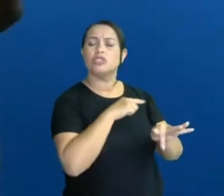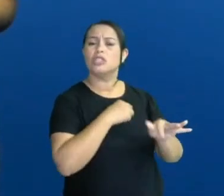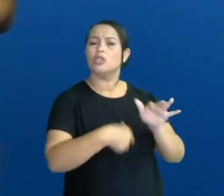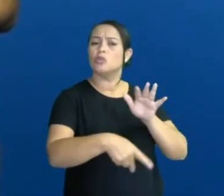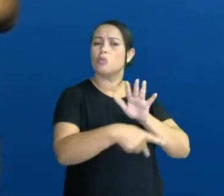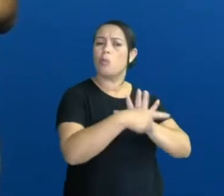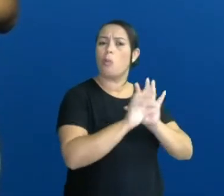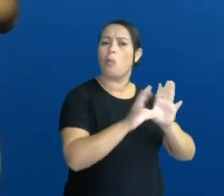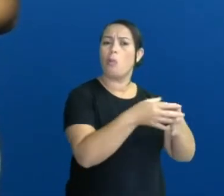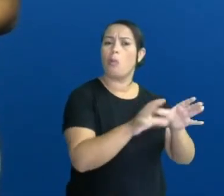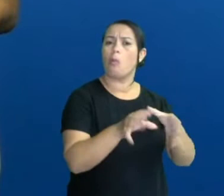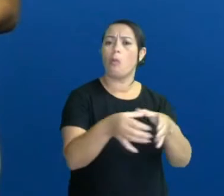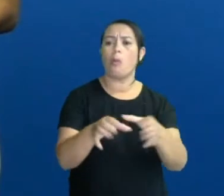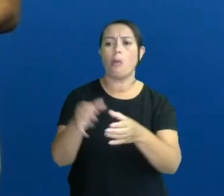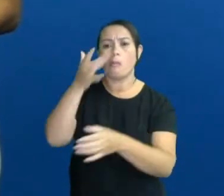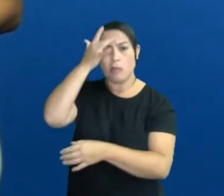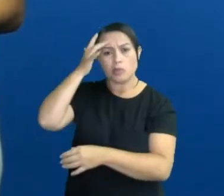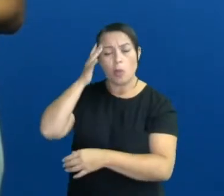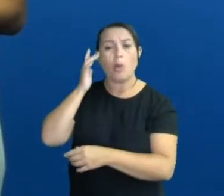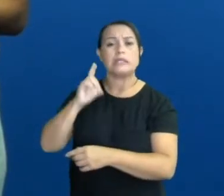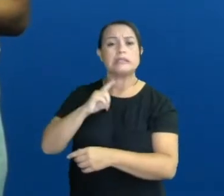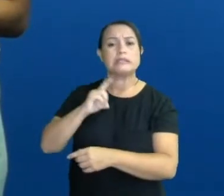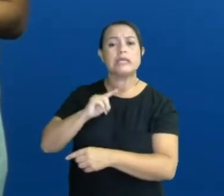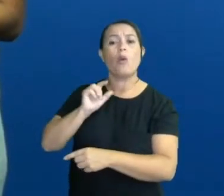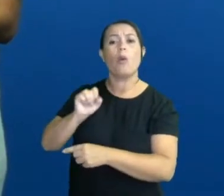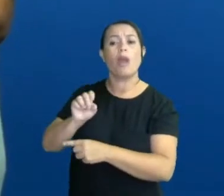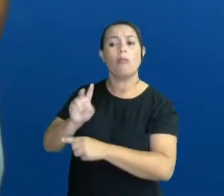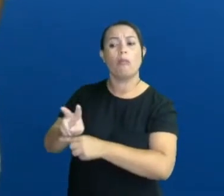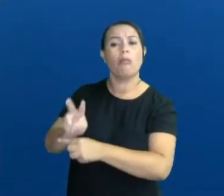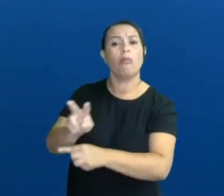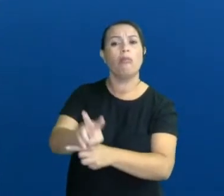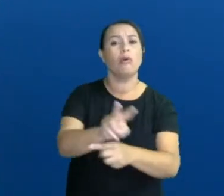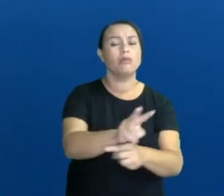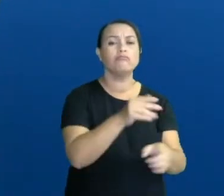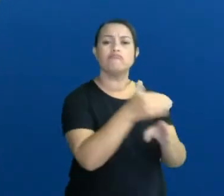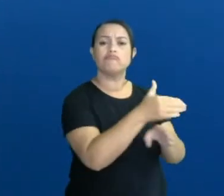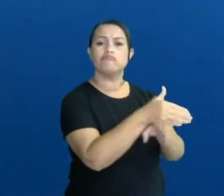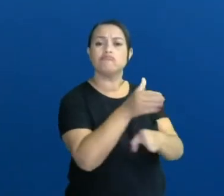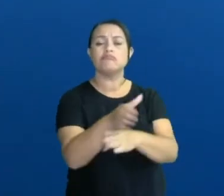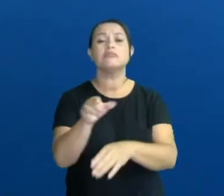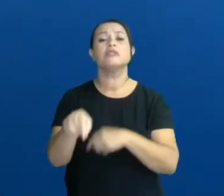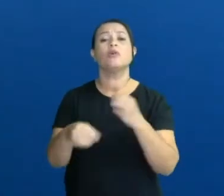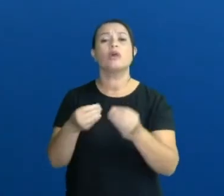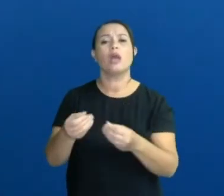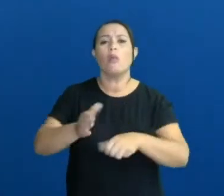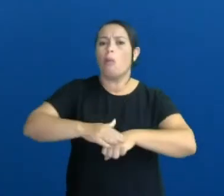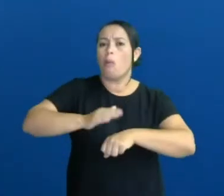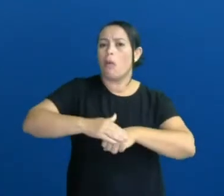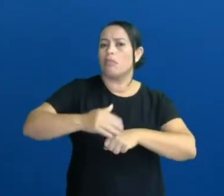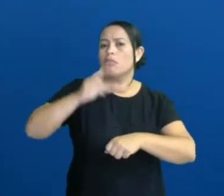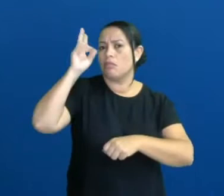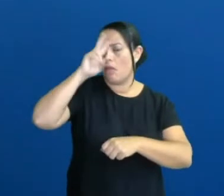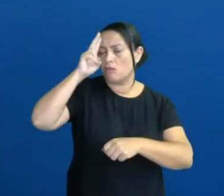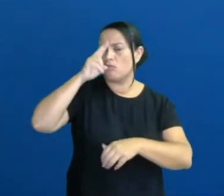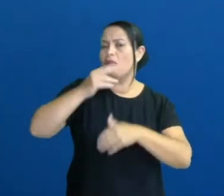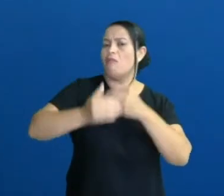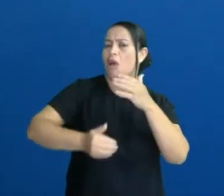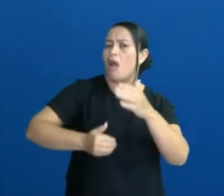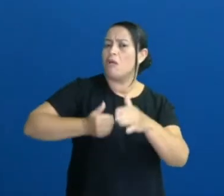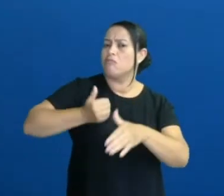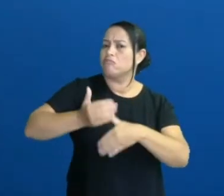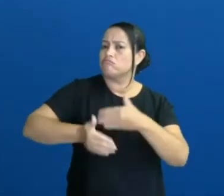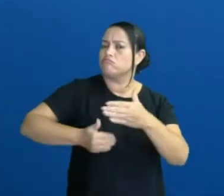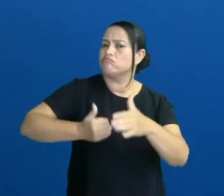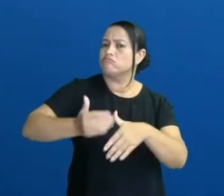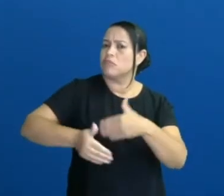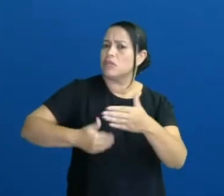as pessoas que o dominavam. Então, quando esse momento da história vai passando e